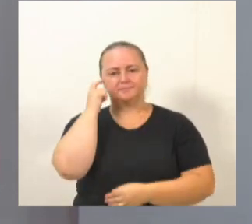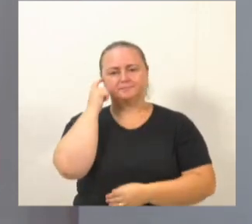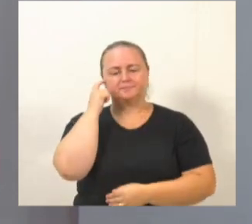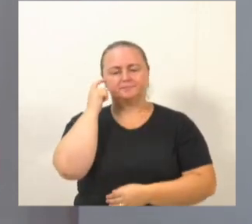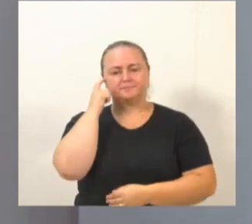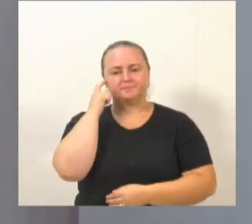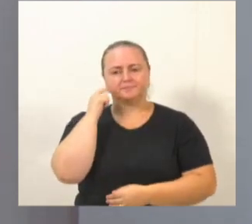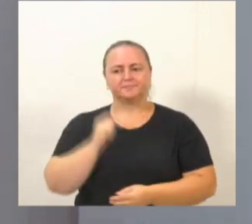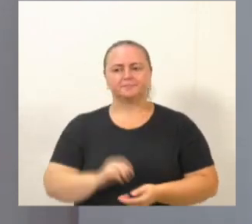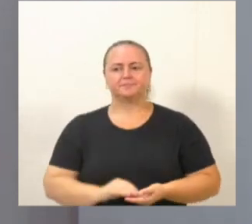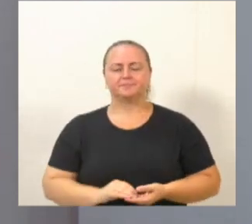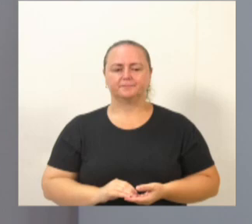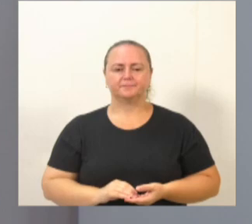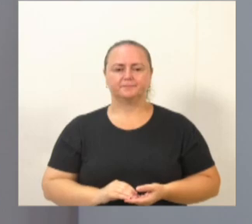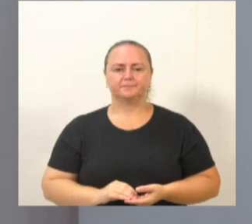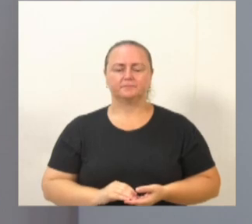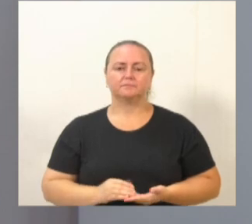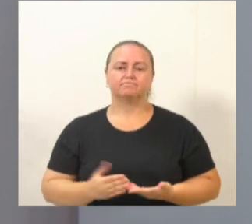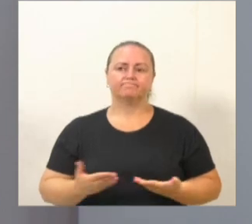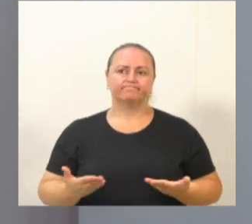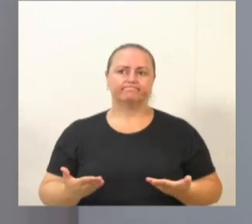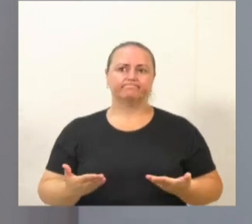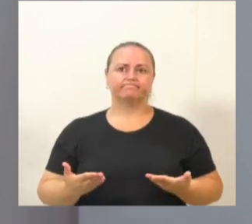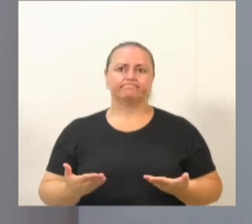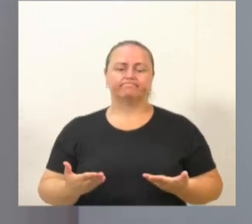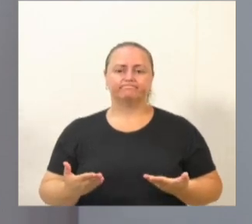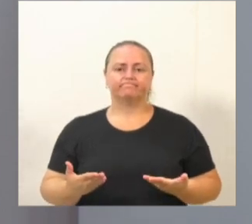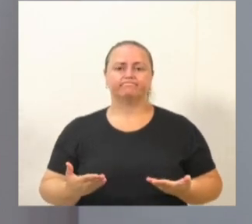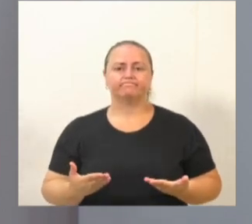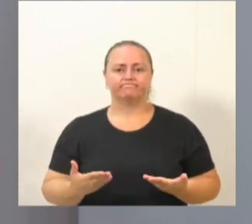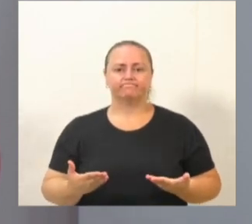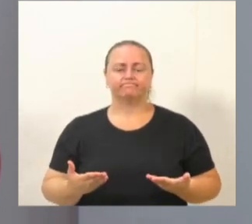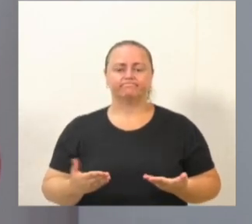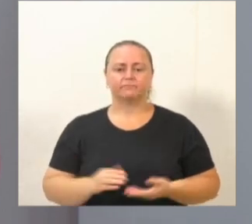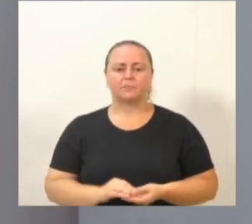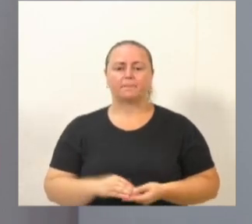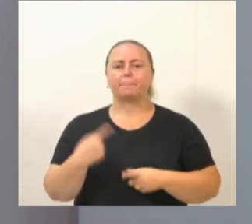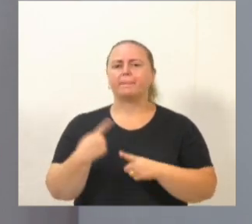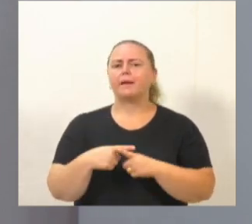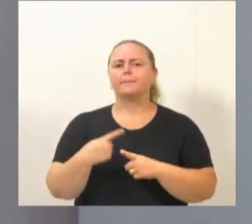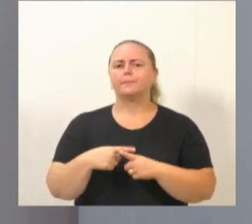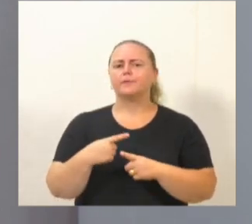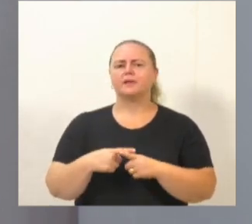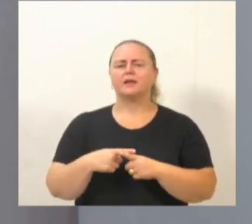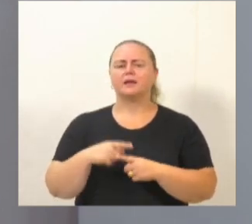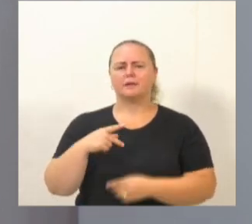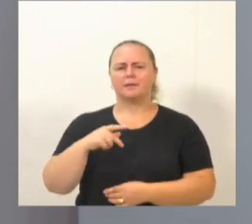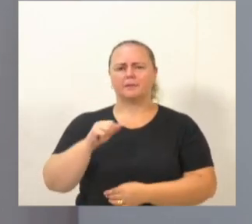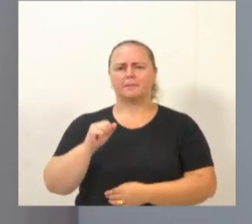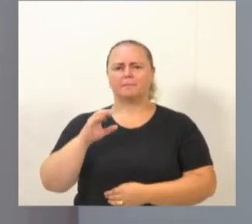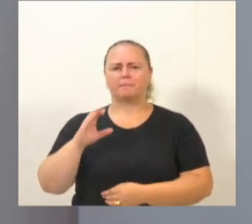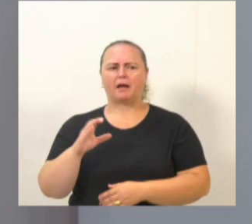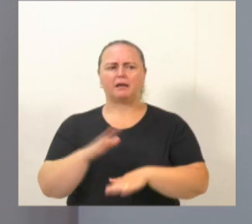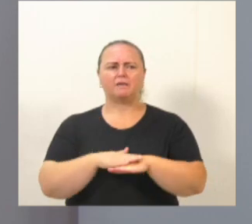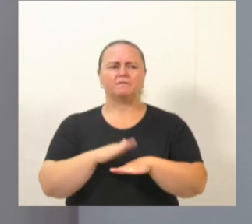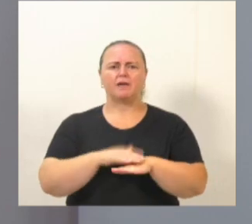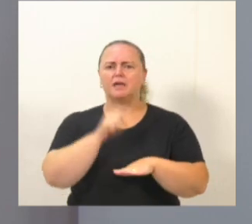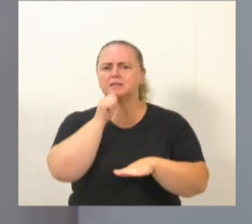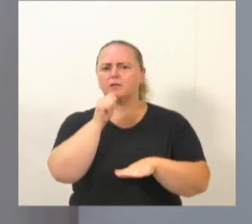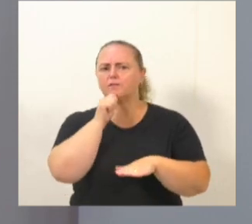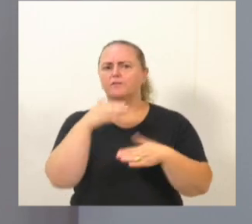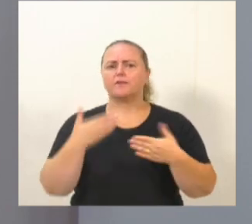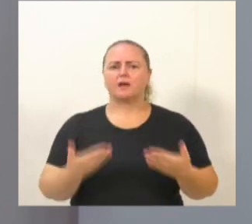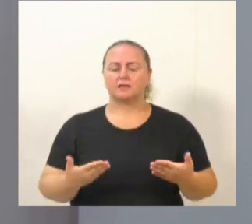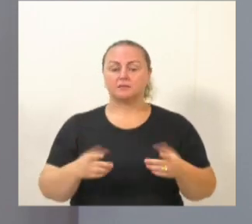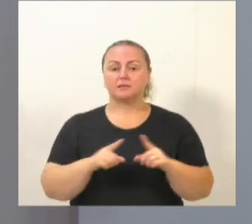Eu não posso responder para o senhor por que o troca-PAC foi feito ou não foi feito. Eu posso responder para o senhor através